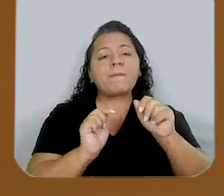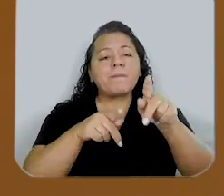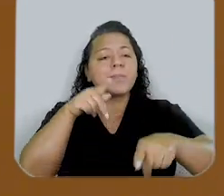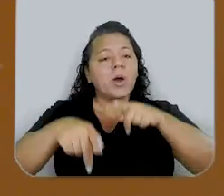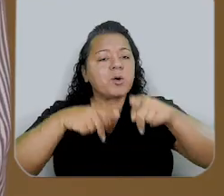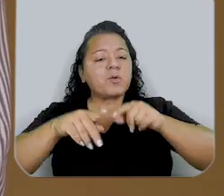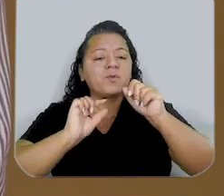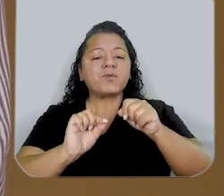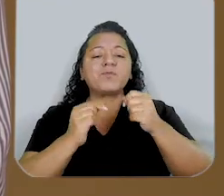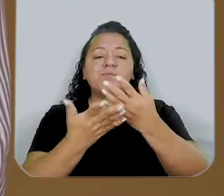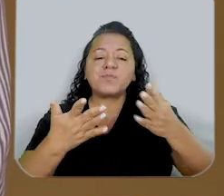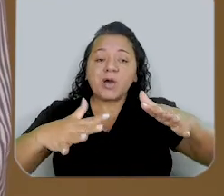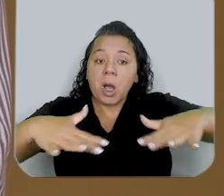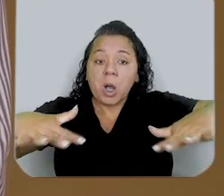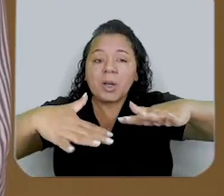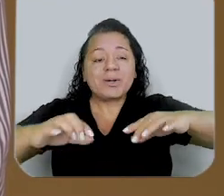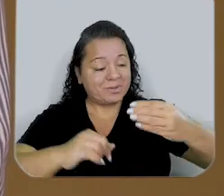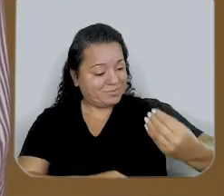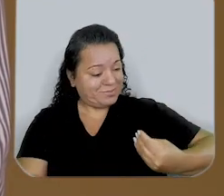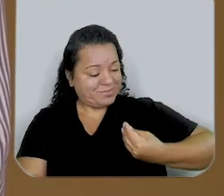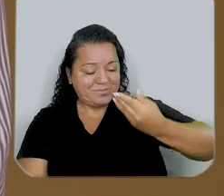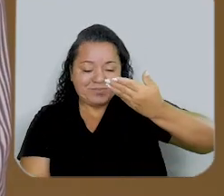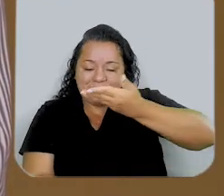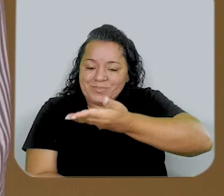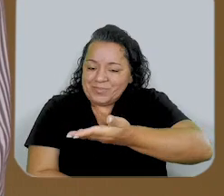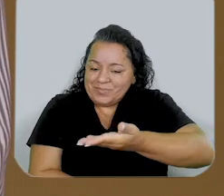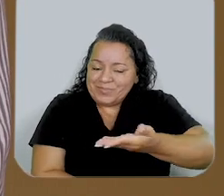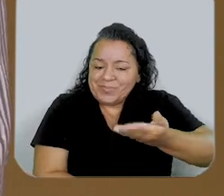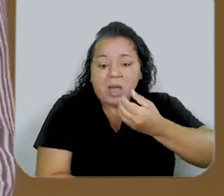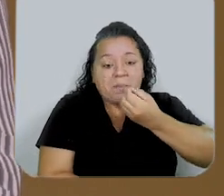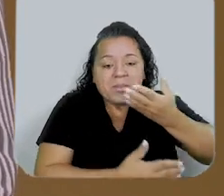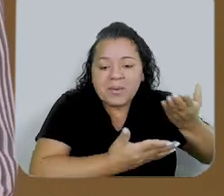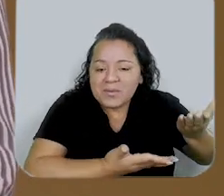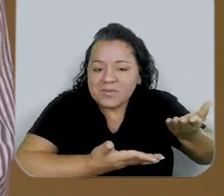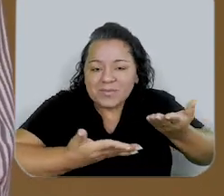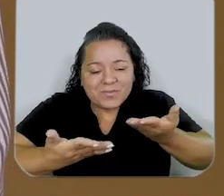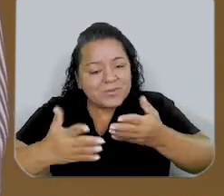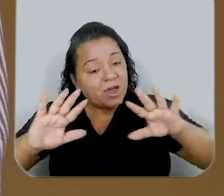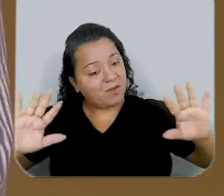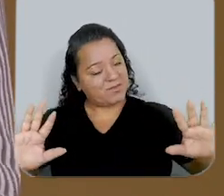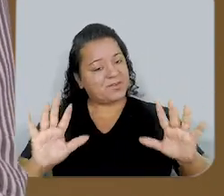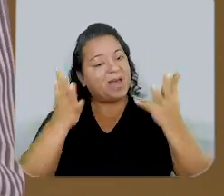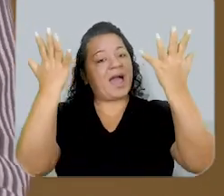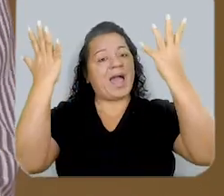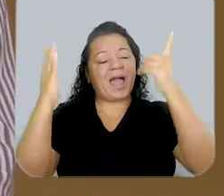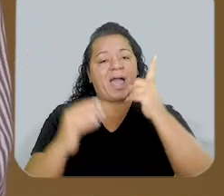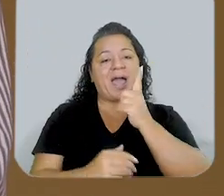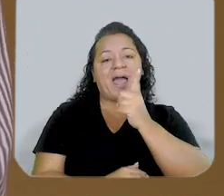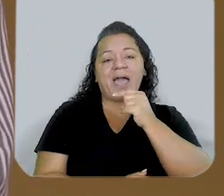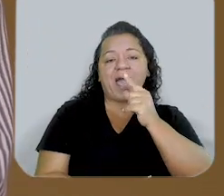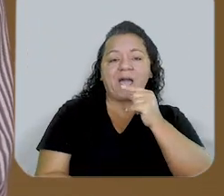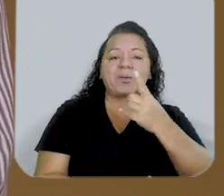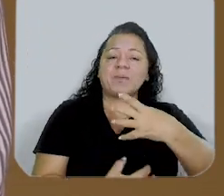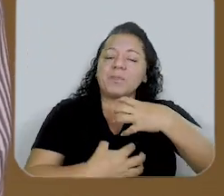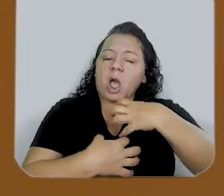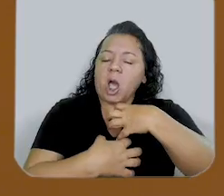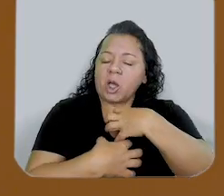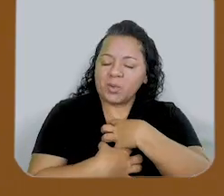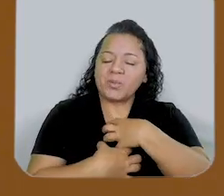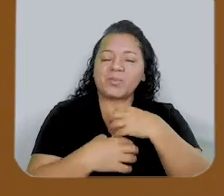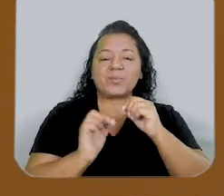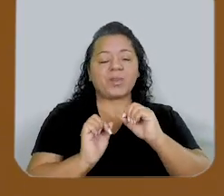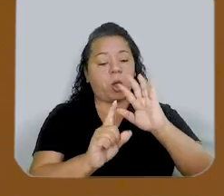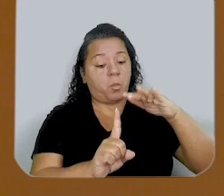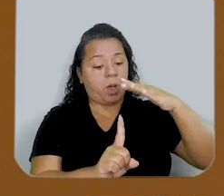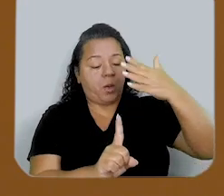Gustavo Gurgel. Seja muito bem-vindo ao palco do Festival Águas que Me Tocam. Muito obrigado pelo convite, Júnior. É uma honra poder participar do festival.